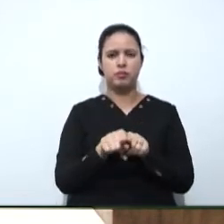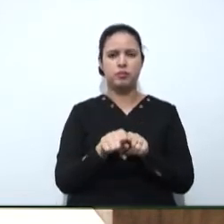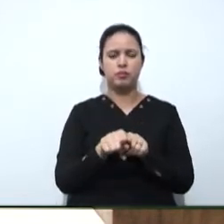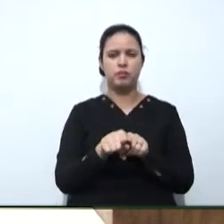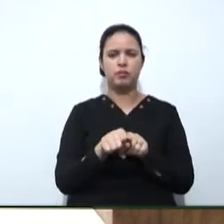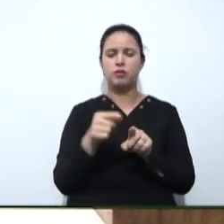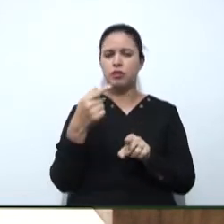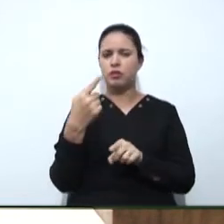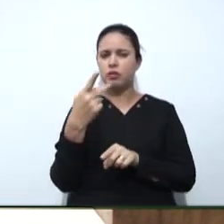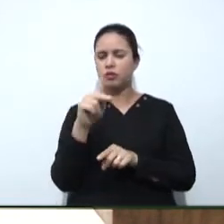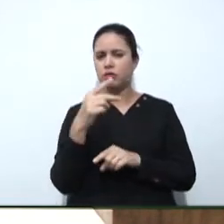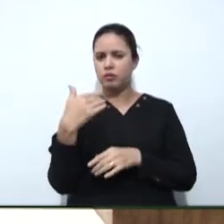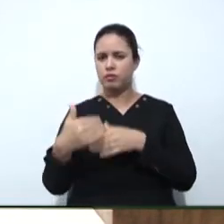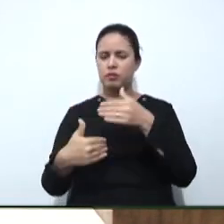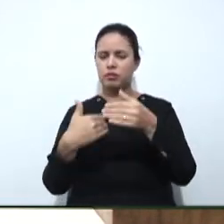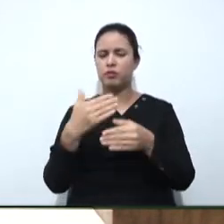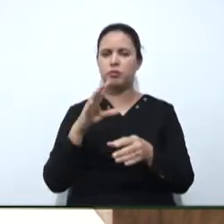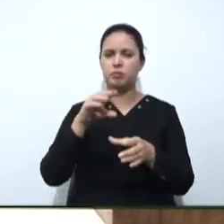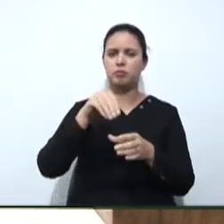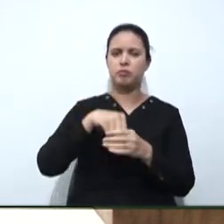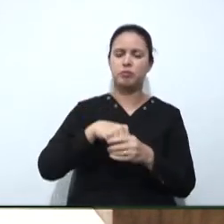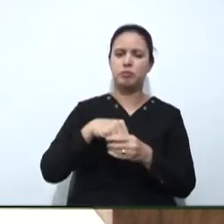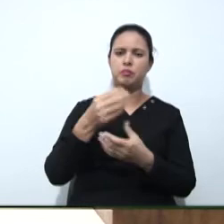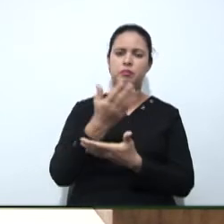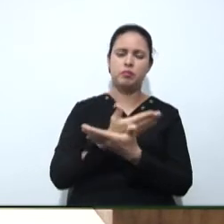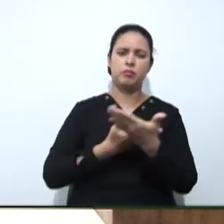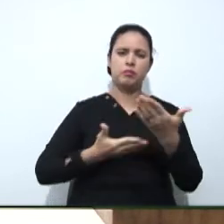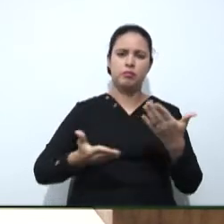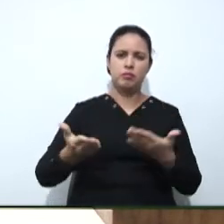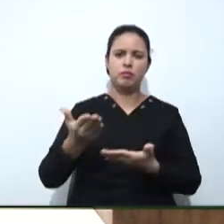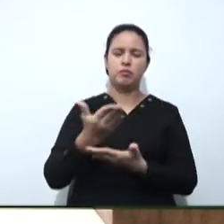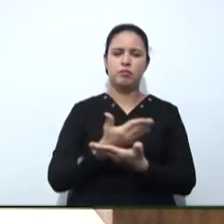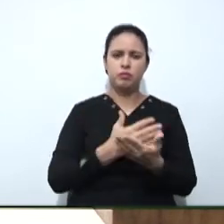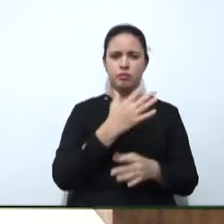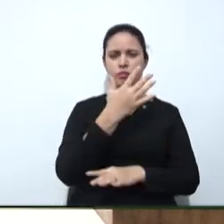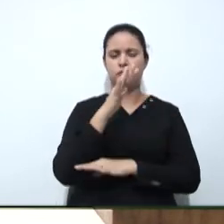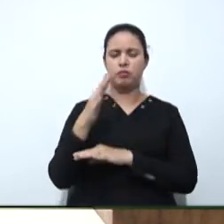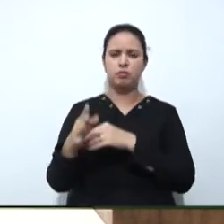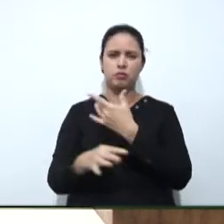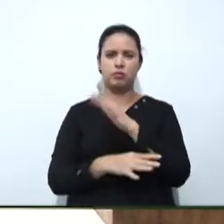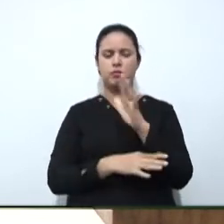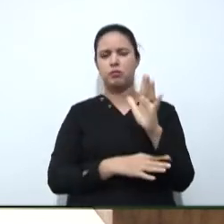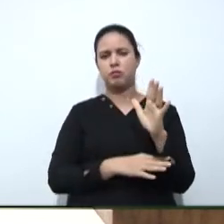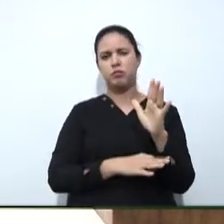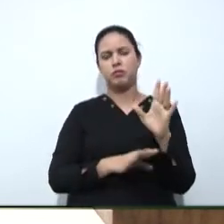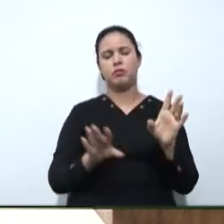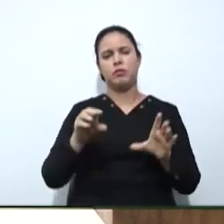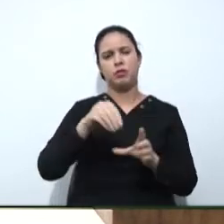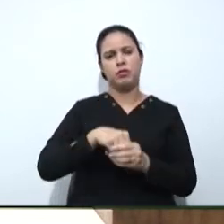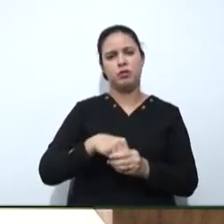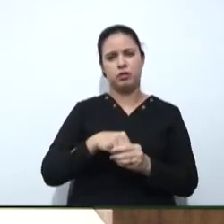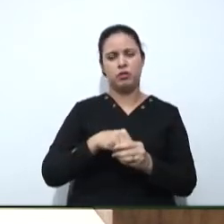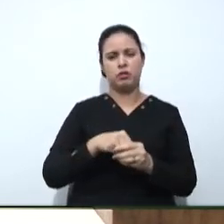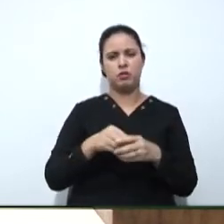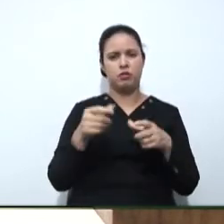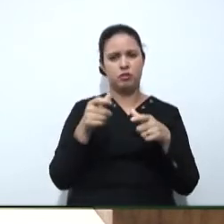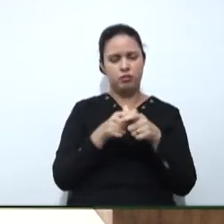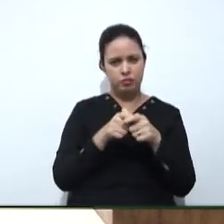os seus processos internos, não é? Sua relação com o meio externo, não é? Dentro do micro, do